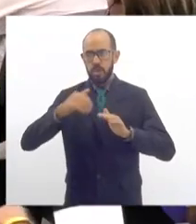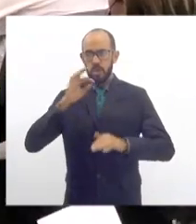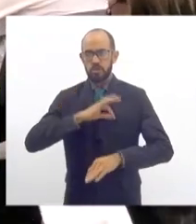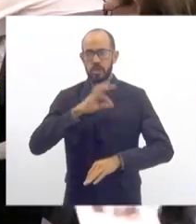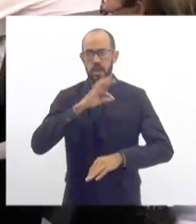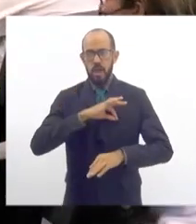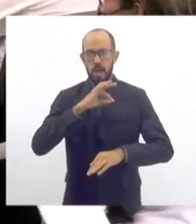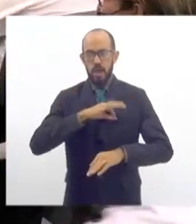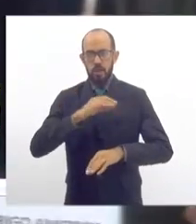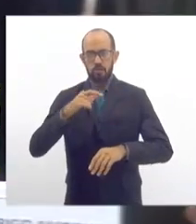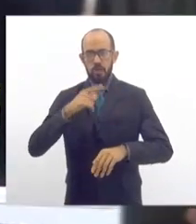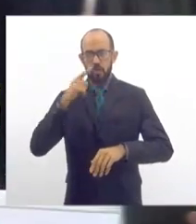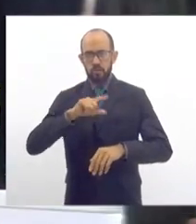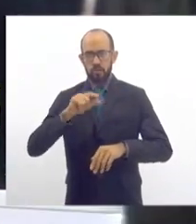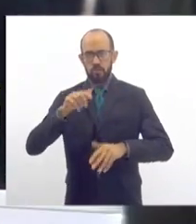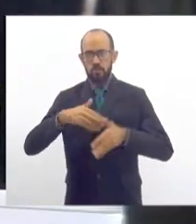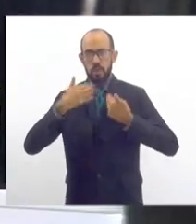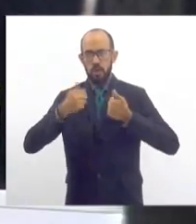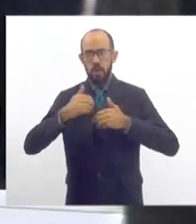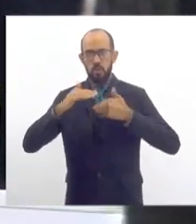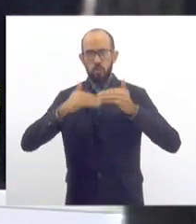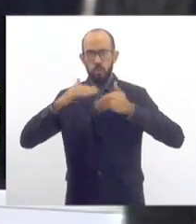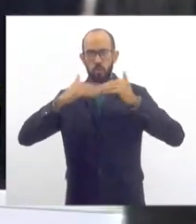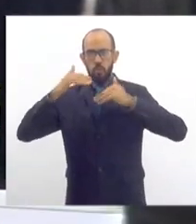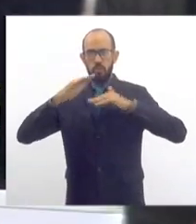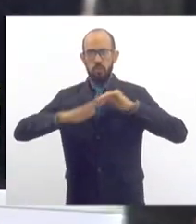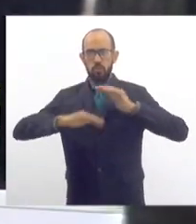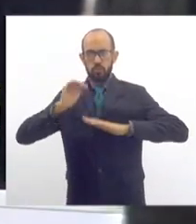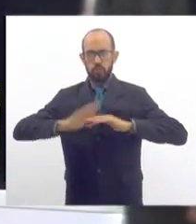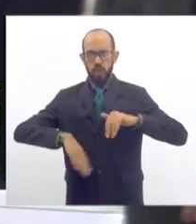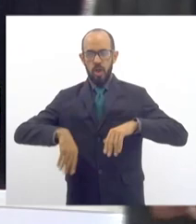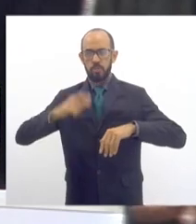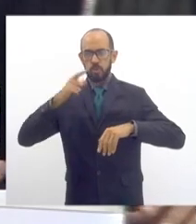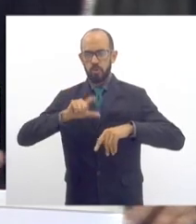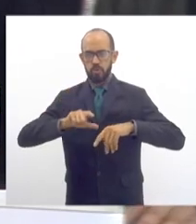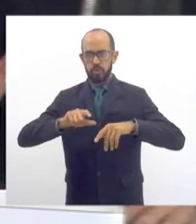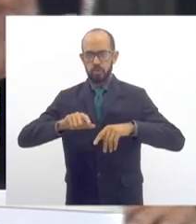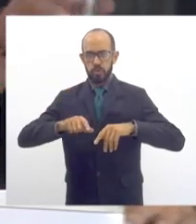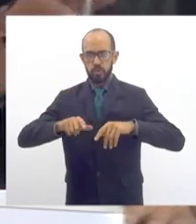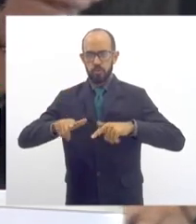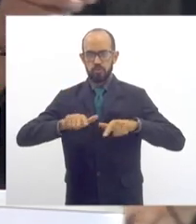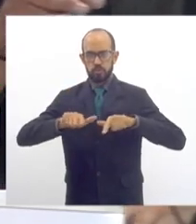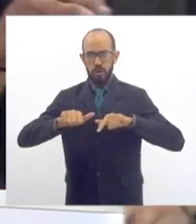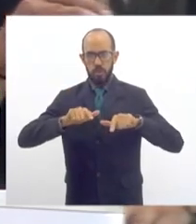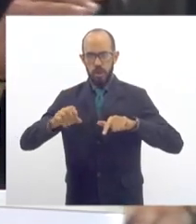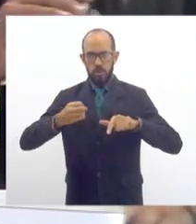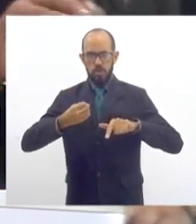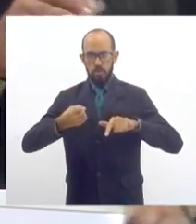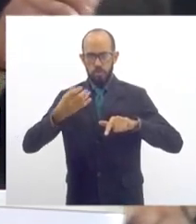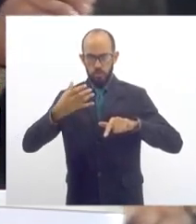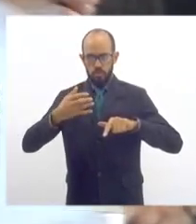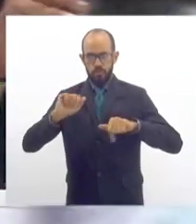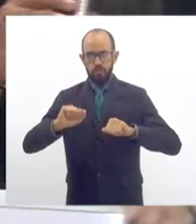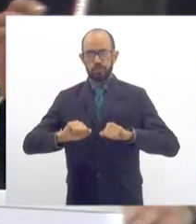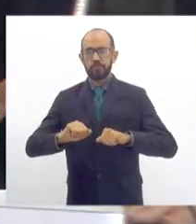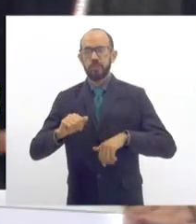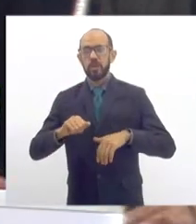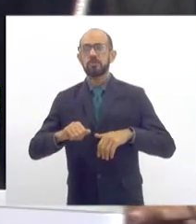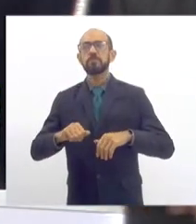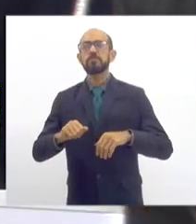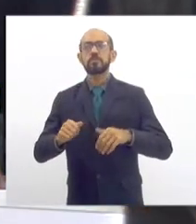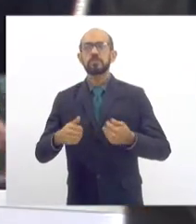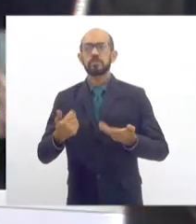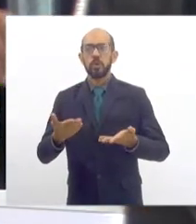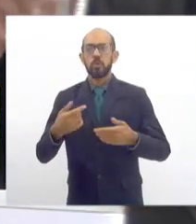pela atualização da sua carreira e por condições dignas de trabalho. A gente, nesse processo, discuta com os servidores,